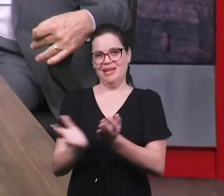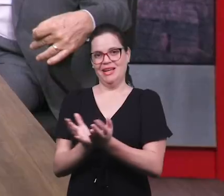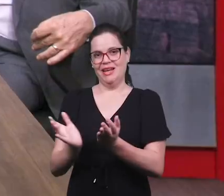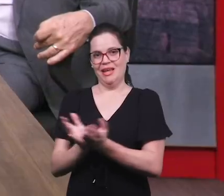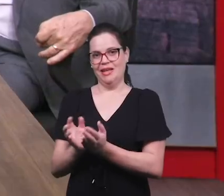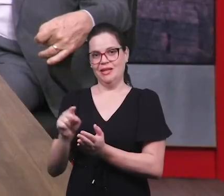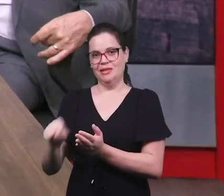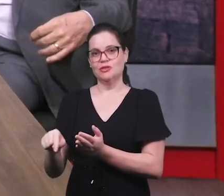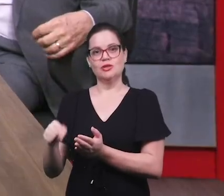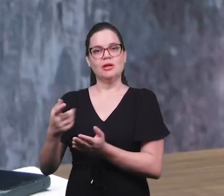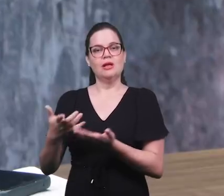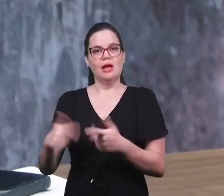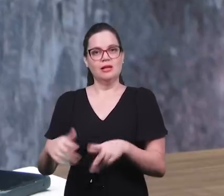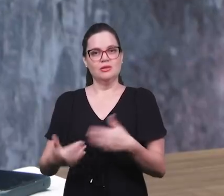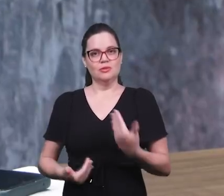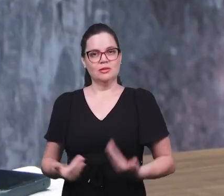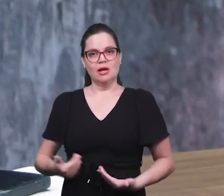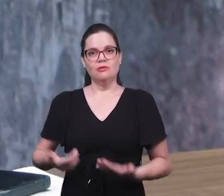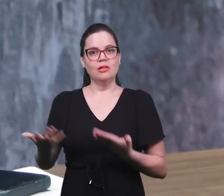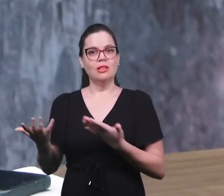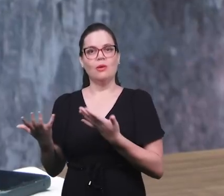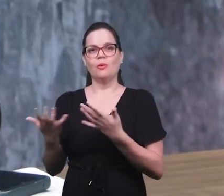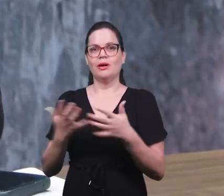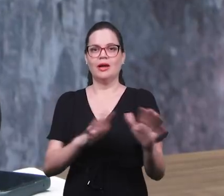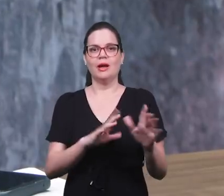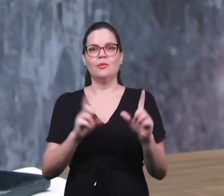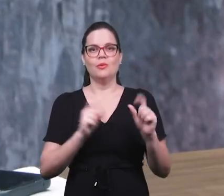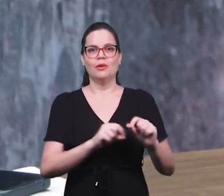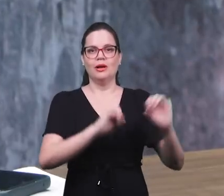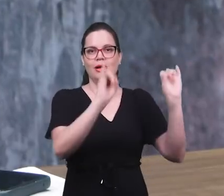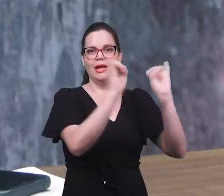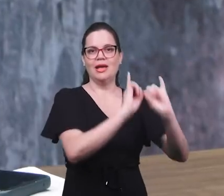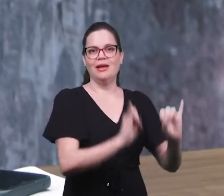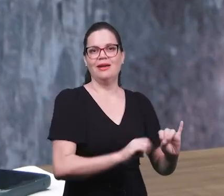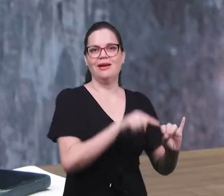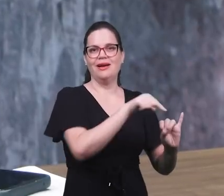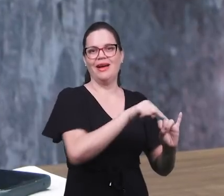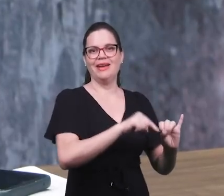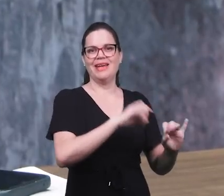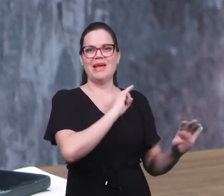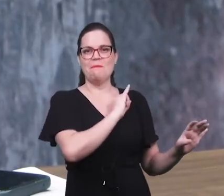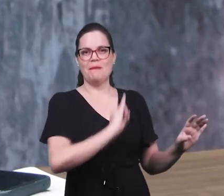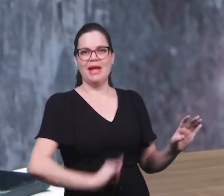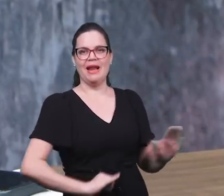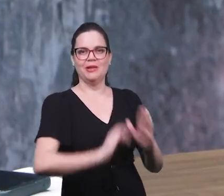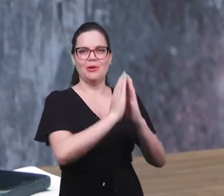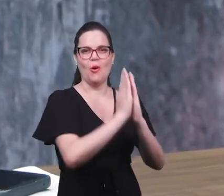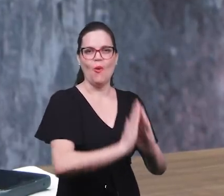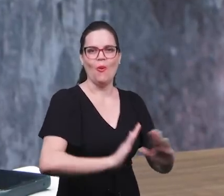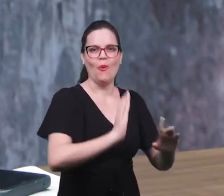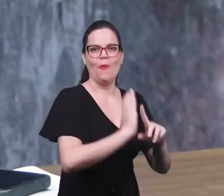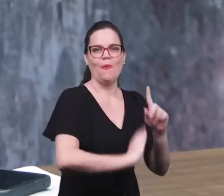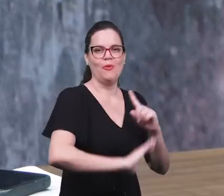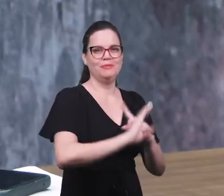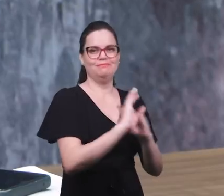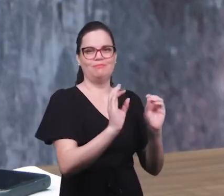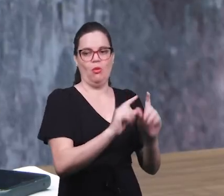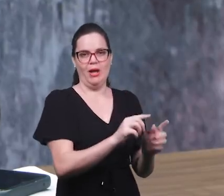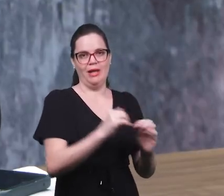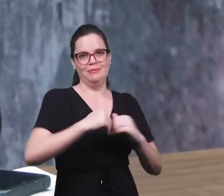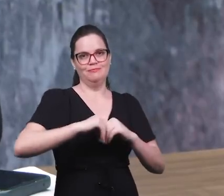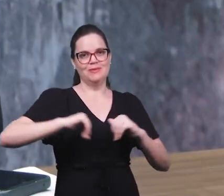prestarem culto. Então, esses apologistas, esses defensores da igreja, eles vão dizer que o fato de não